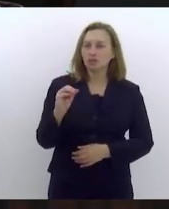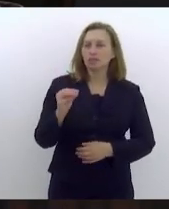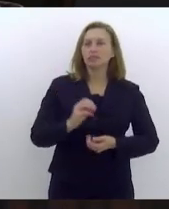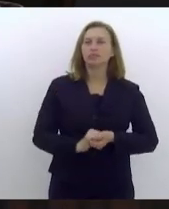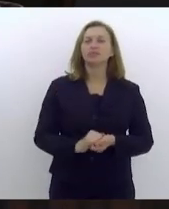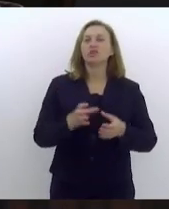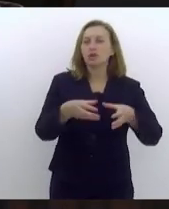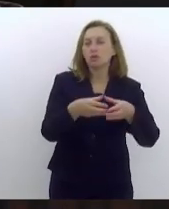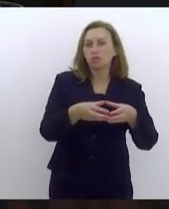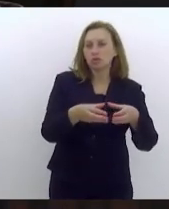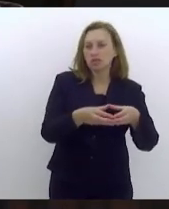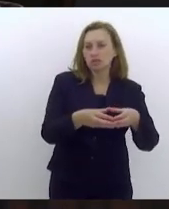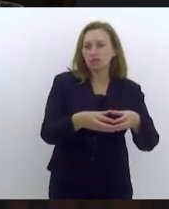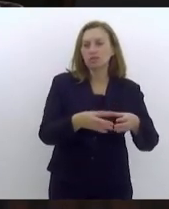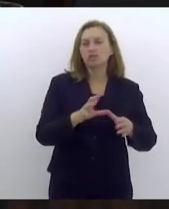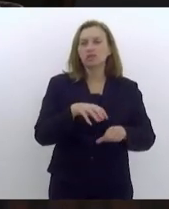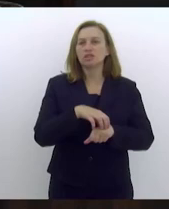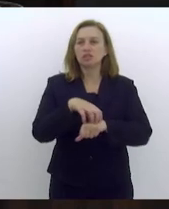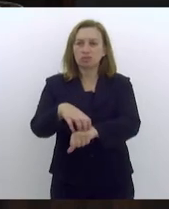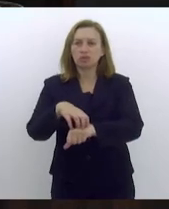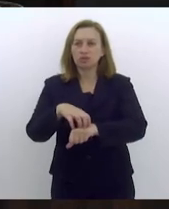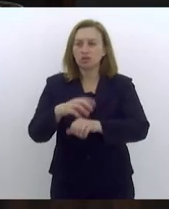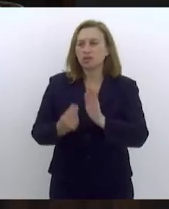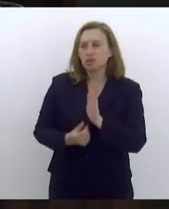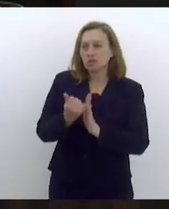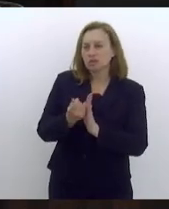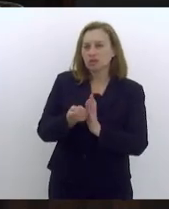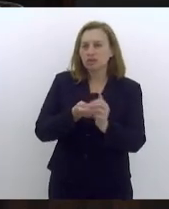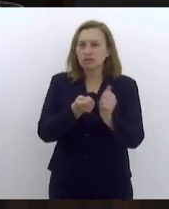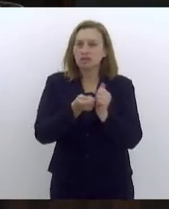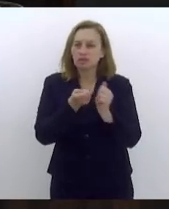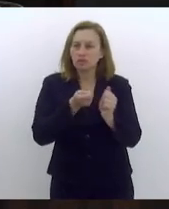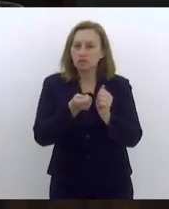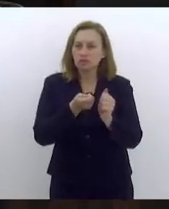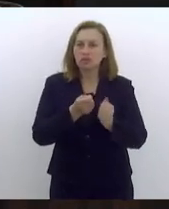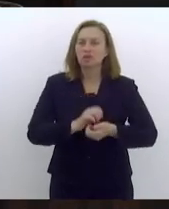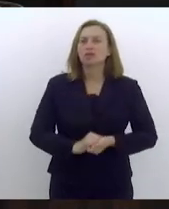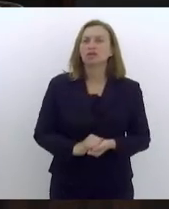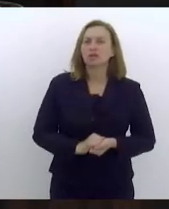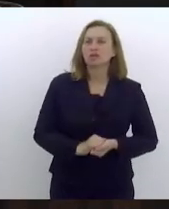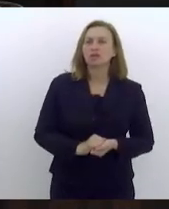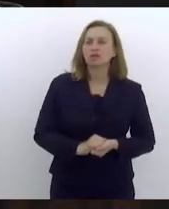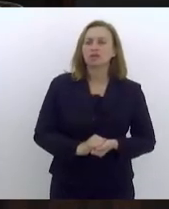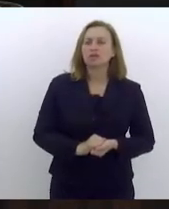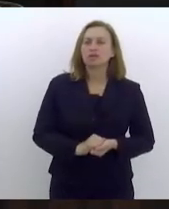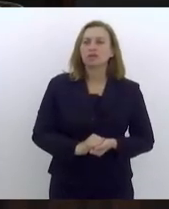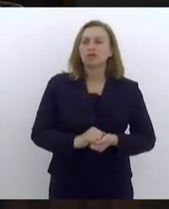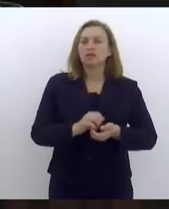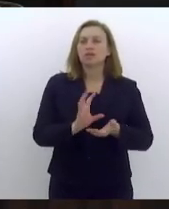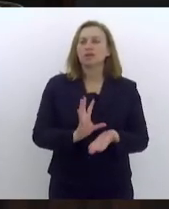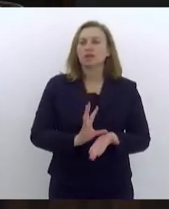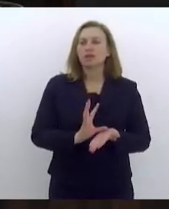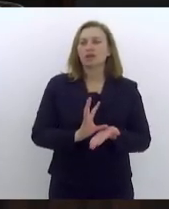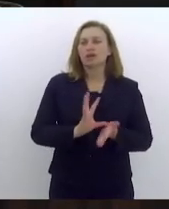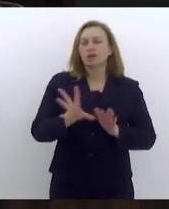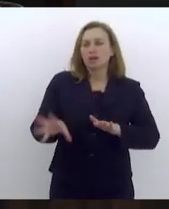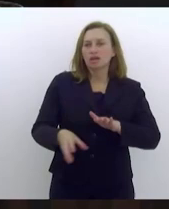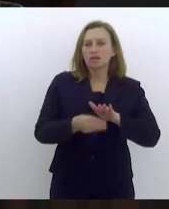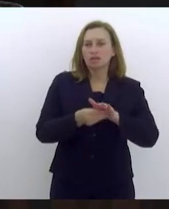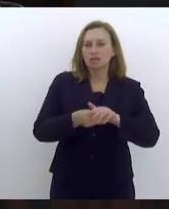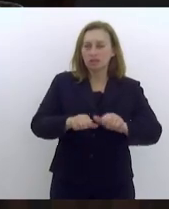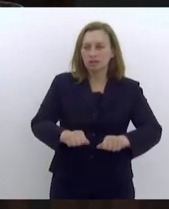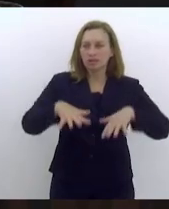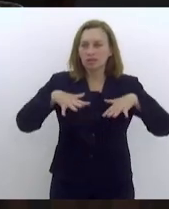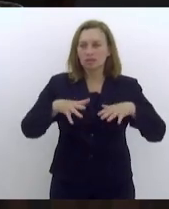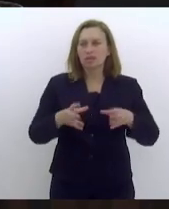pareceres das comissões de transporte, orçamento, fiscalização financeira e controle, as emendas de plenário. Para emitir parecer pela